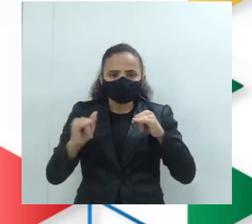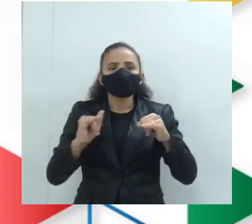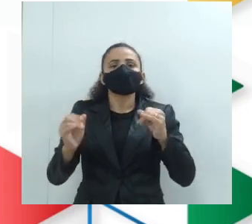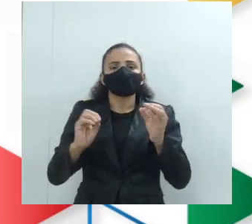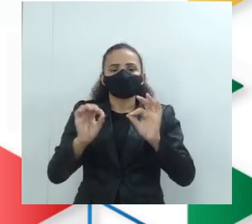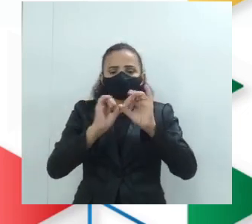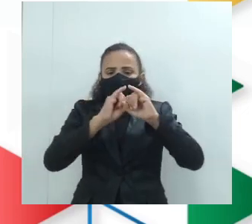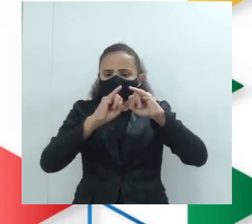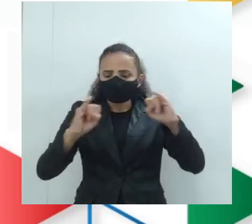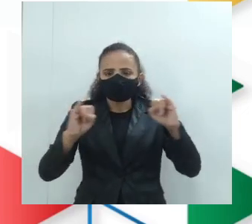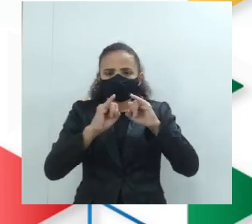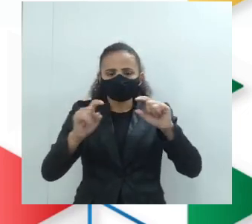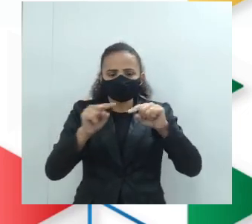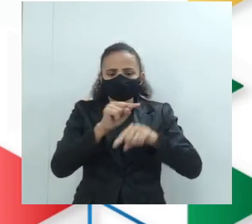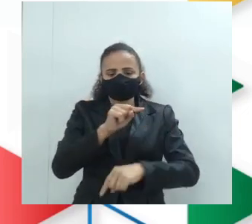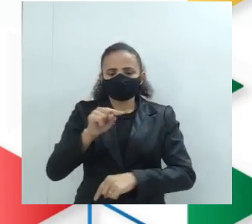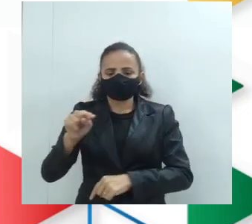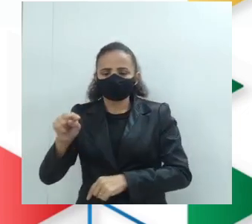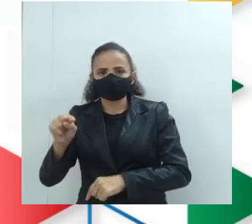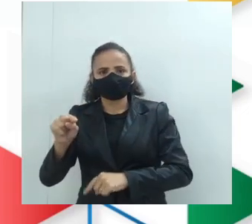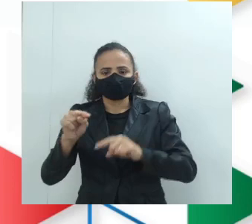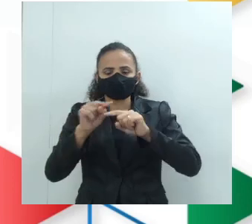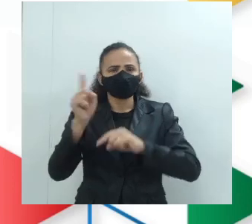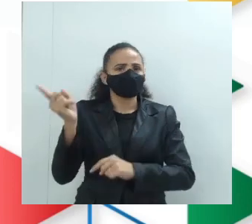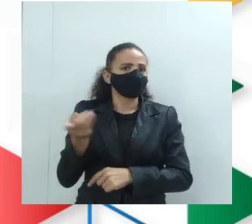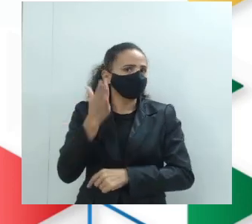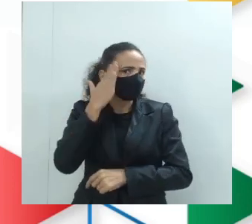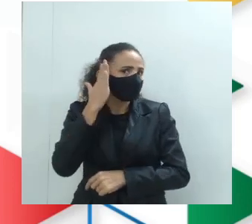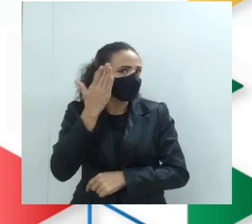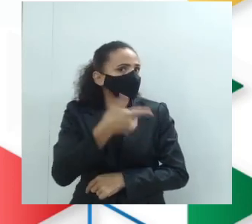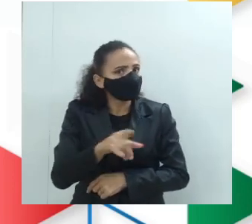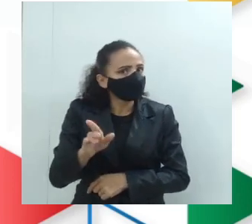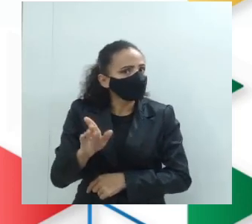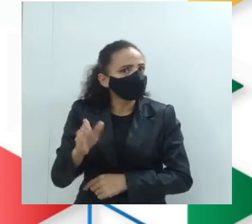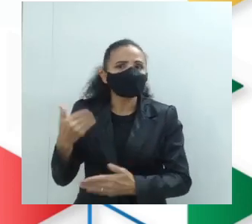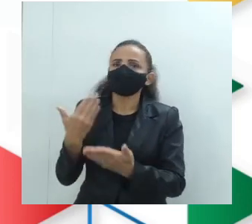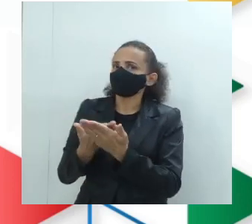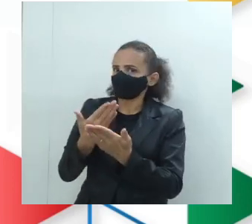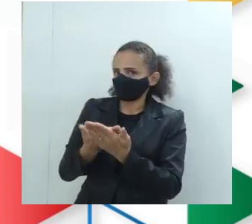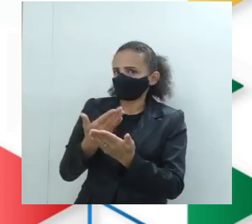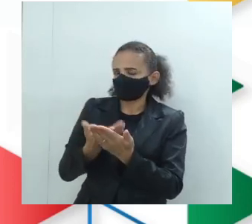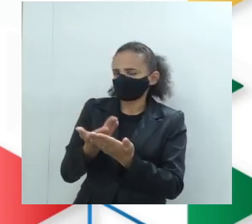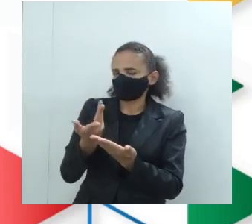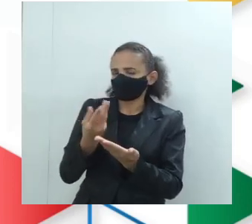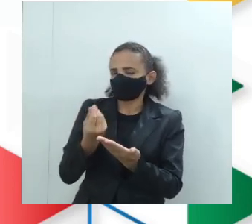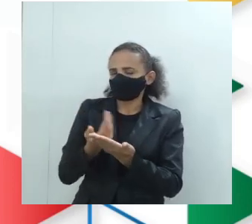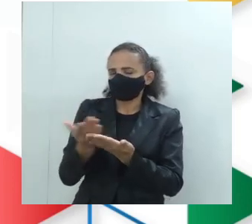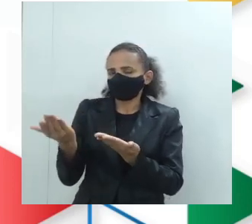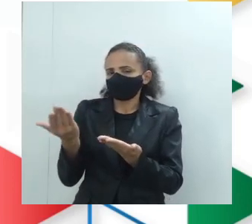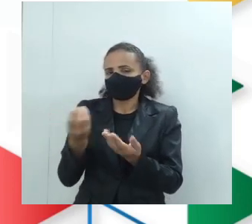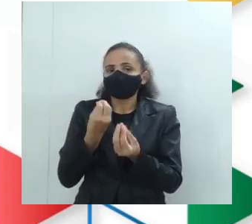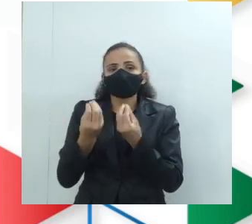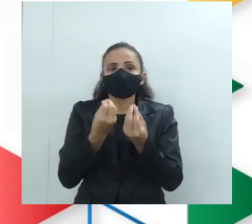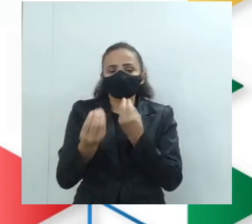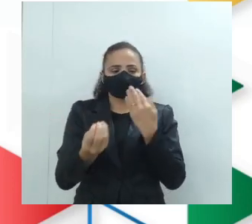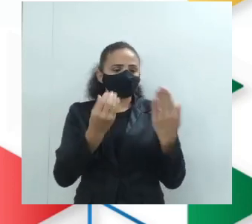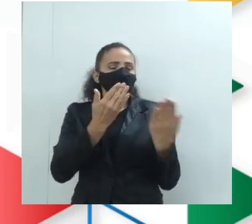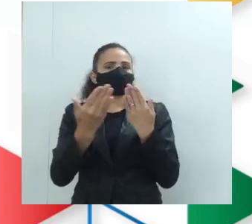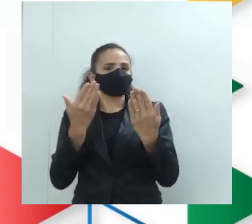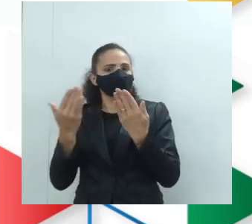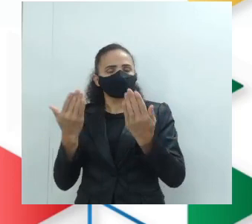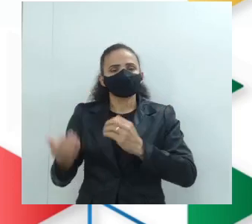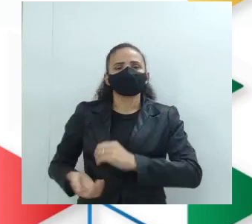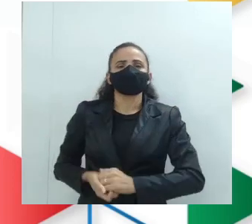e a linha é o eixo de reflexão. Deu para entender? Então vamos lá para a gente já fazer um comparativo. Ó,